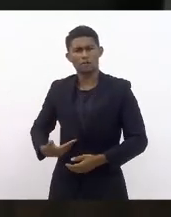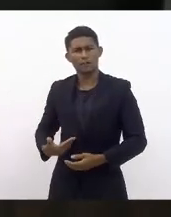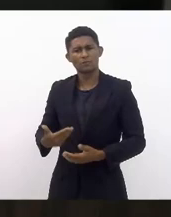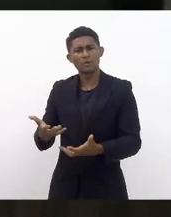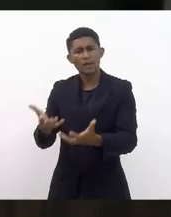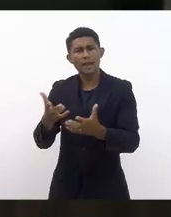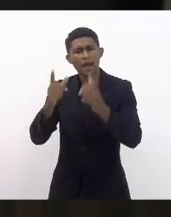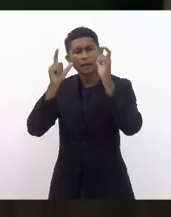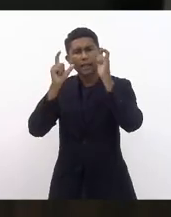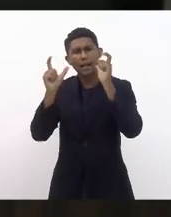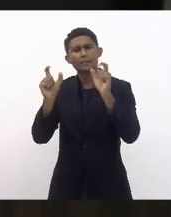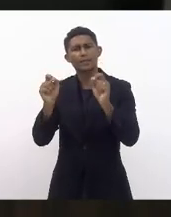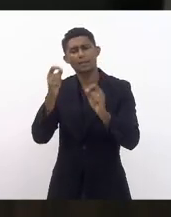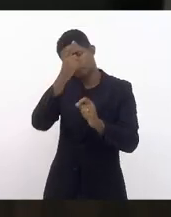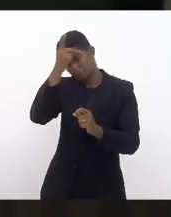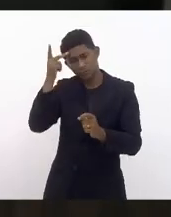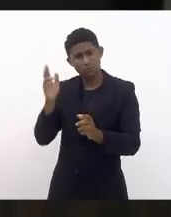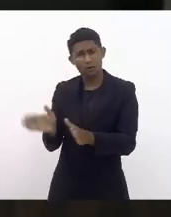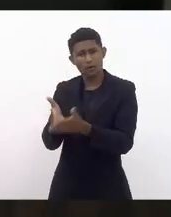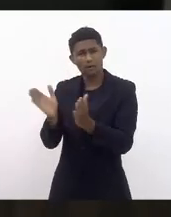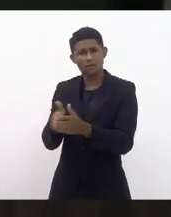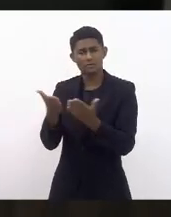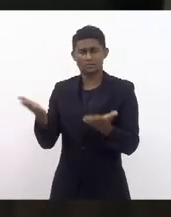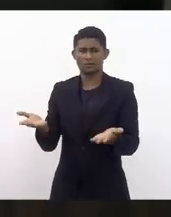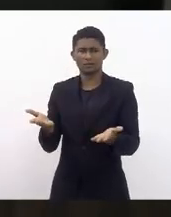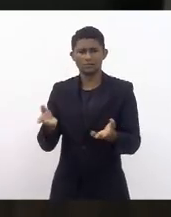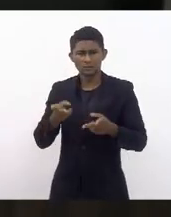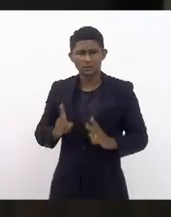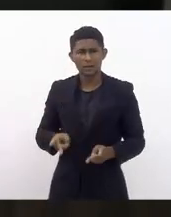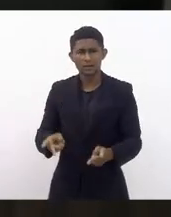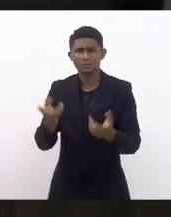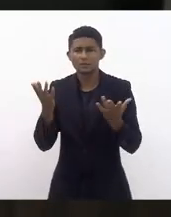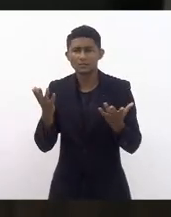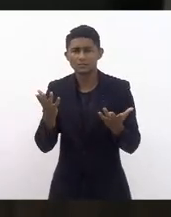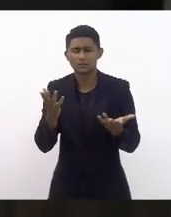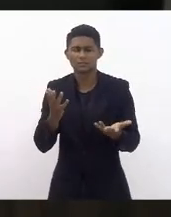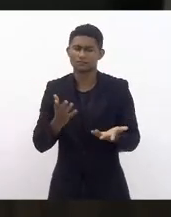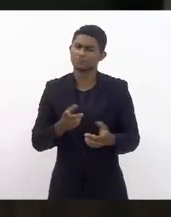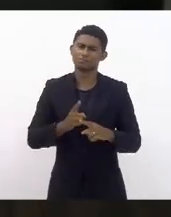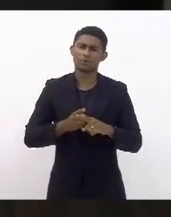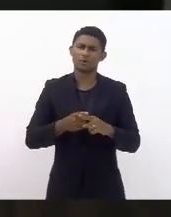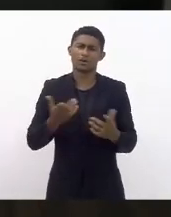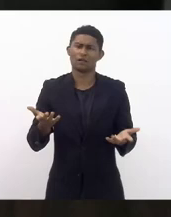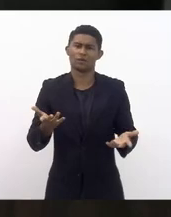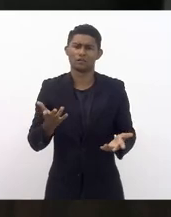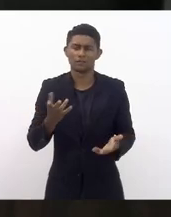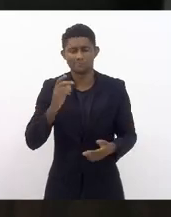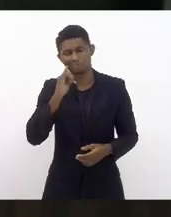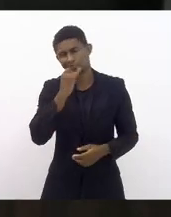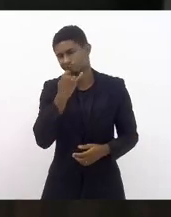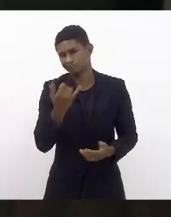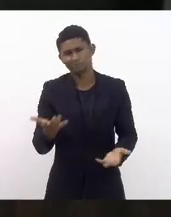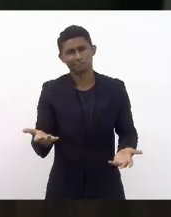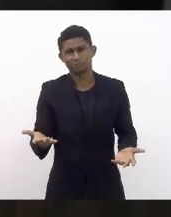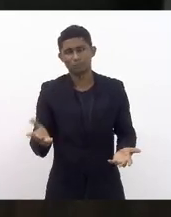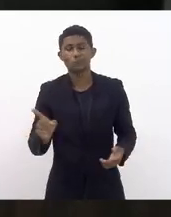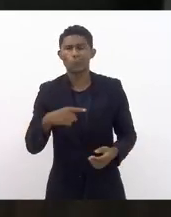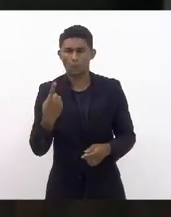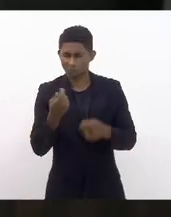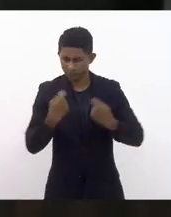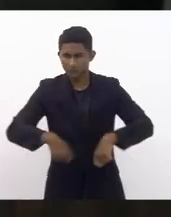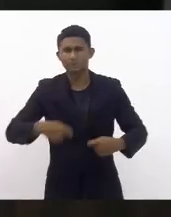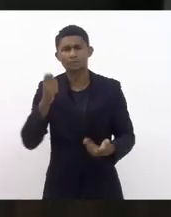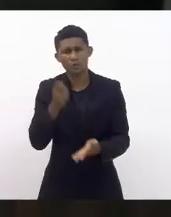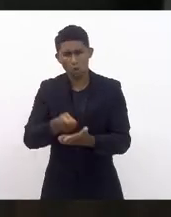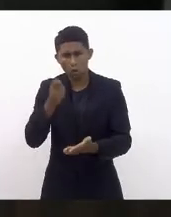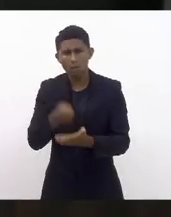recursos. Felizmente ou infelizmente? Eu acho que é infelizmente. Que de alguma forma precisávamos cobrar